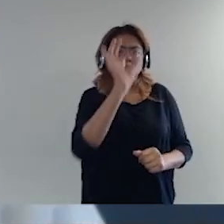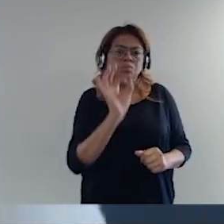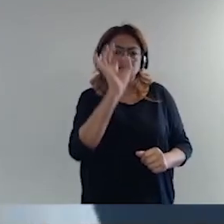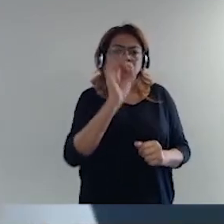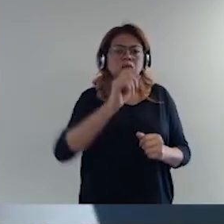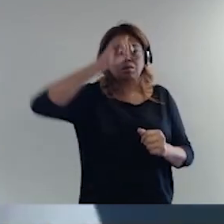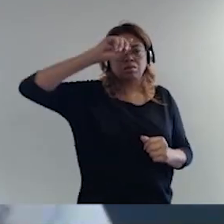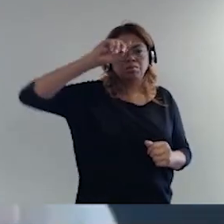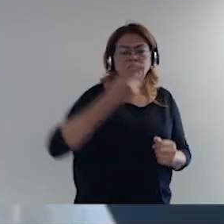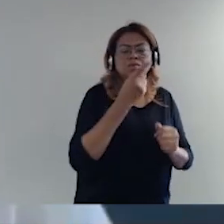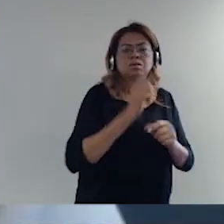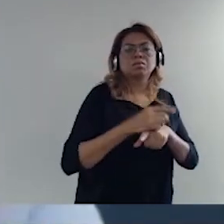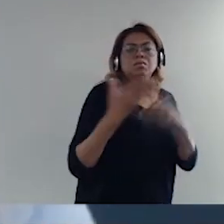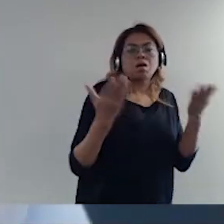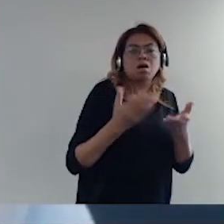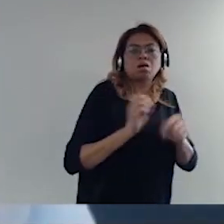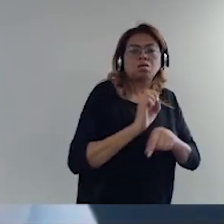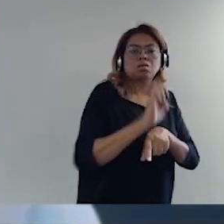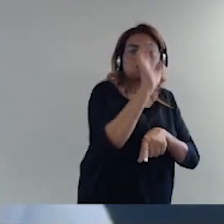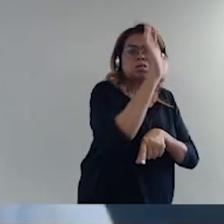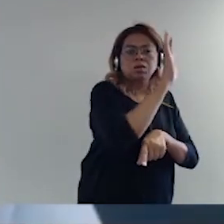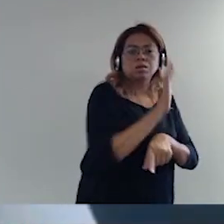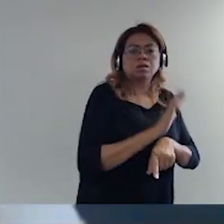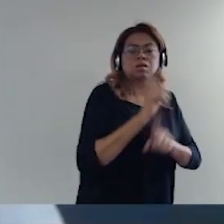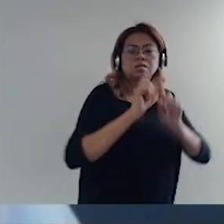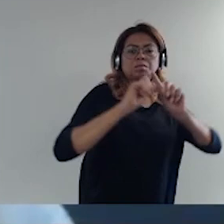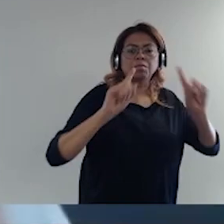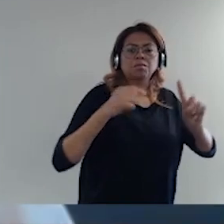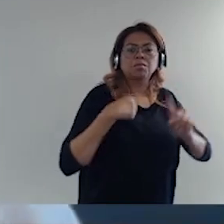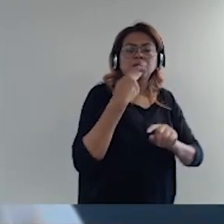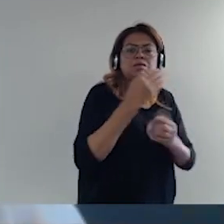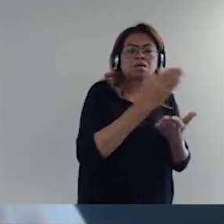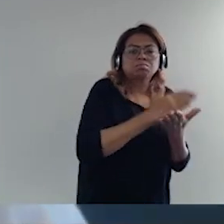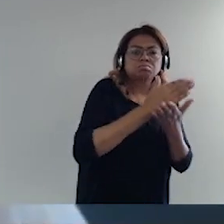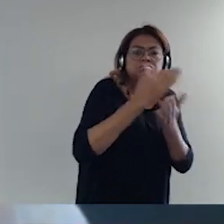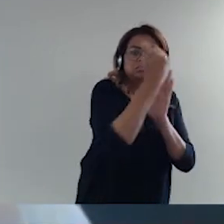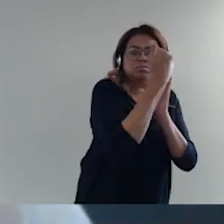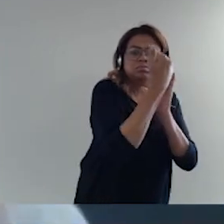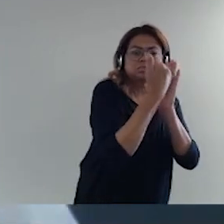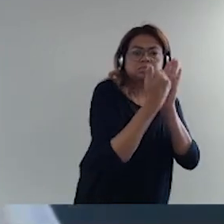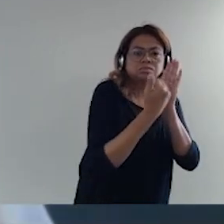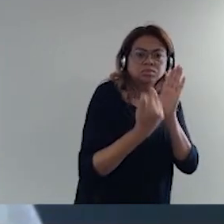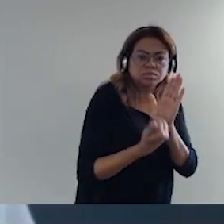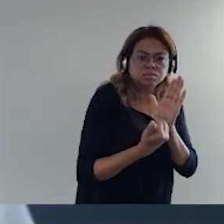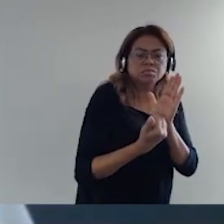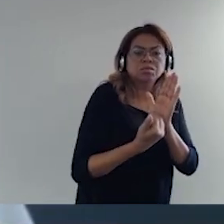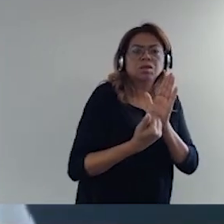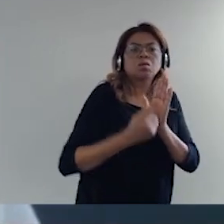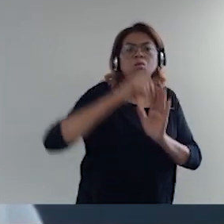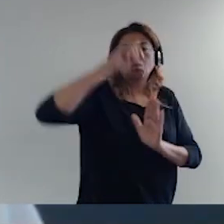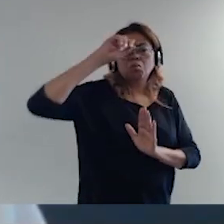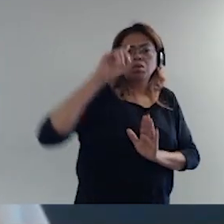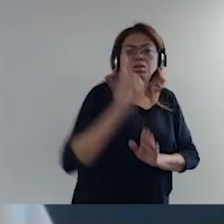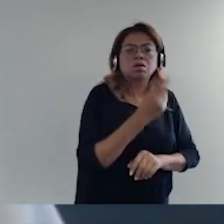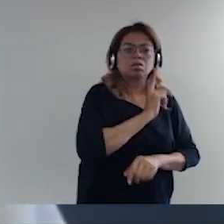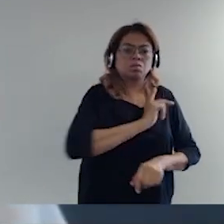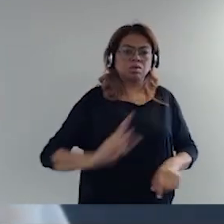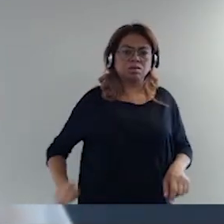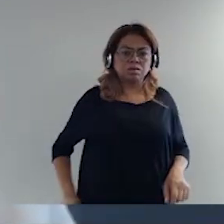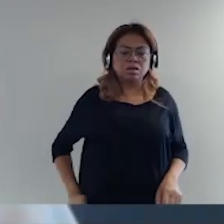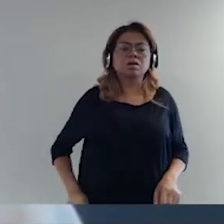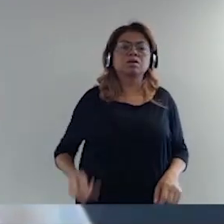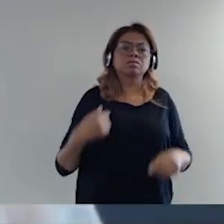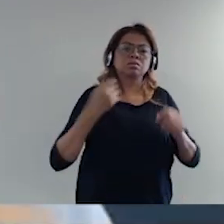mandar recurso para os estados sem ser discricionariamente por ordem do presidente da República, não é